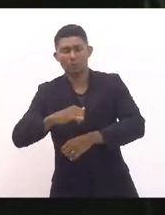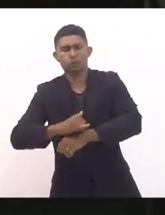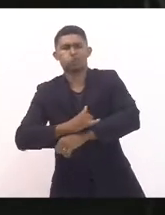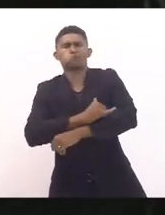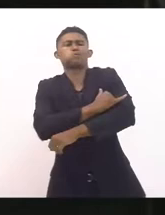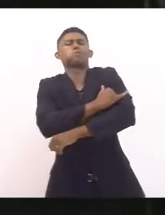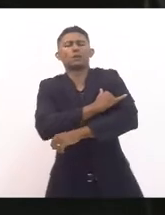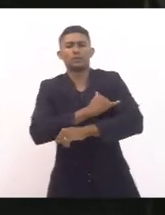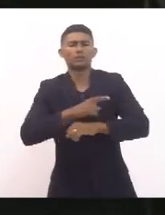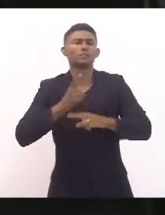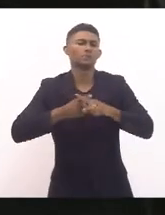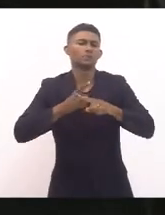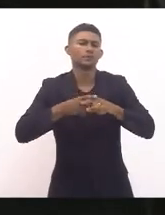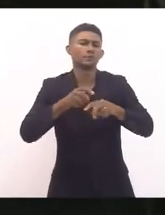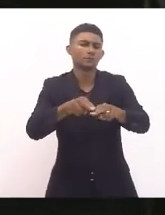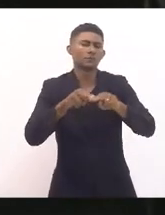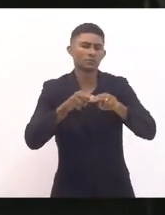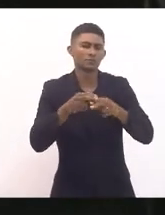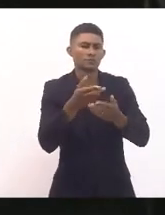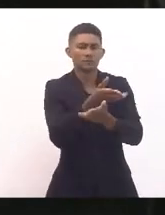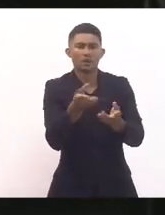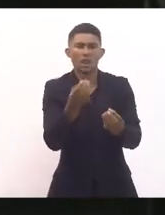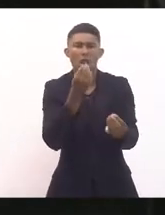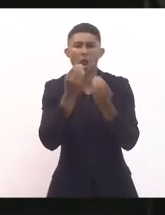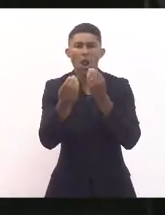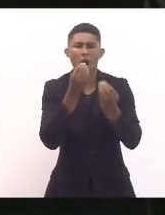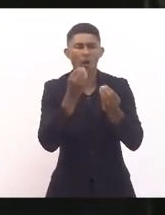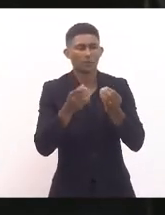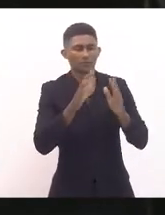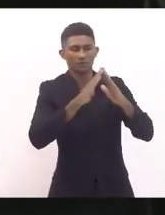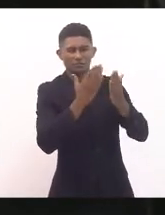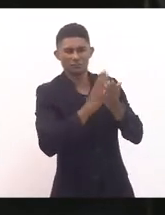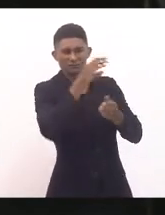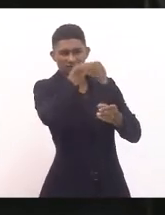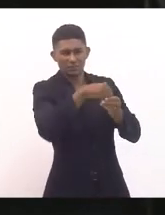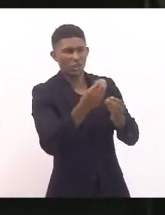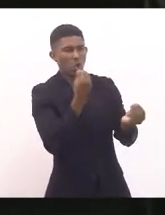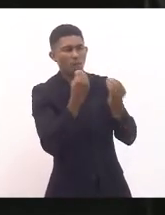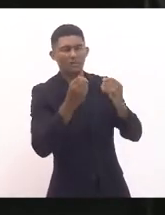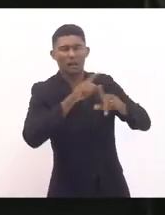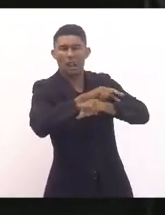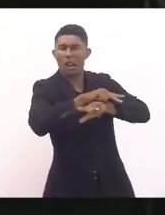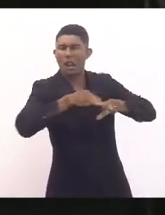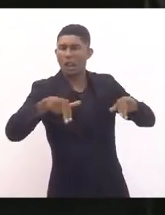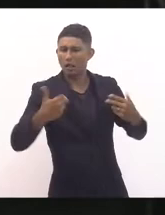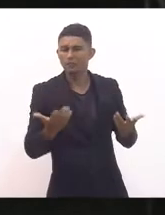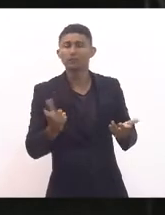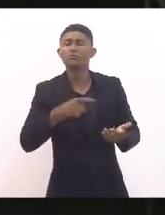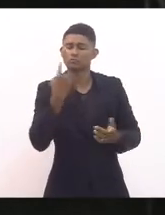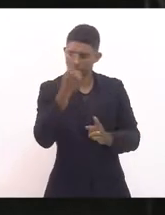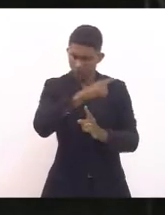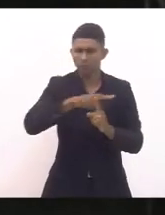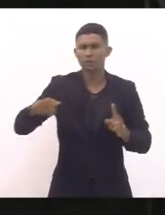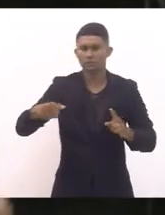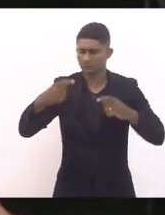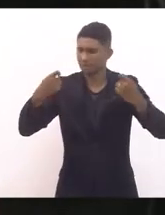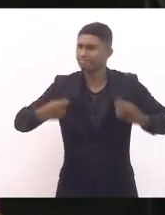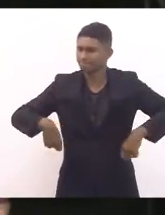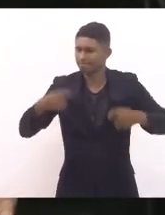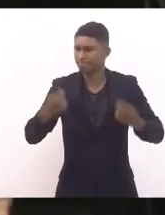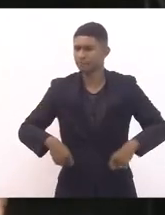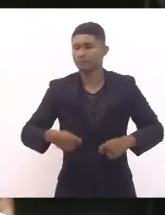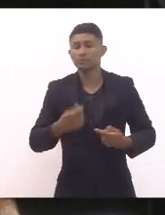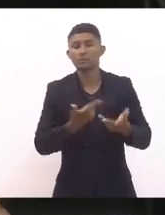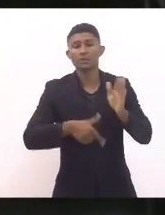quantidade imensa de produtos que elas consomem nas cantinas e que nós devemos proibir isso. E a lei que eu apresentei aqui na